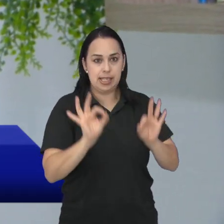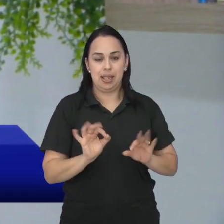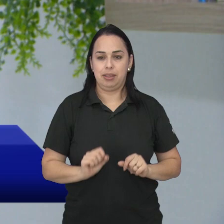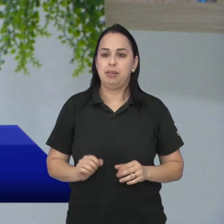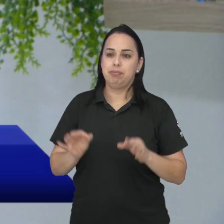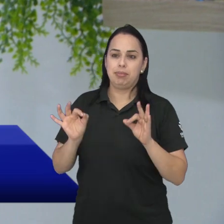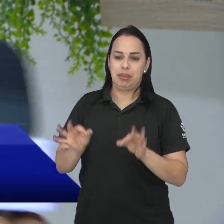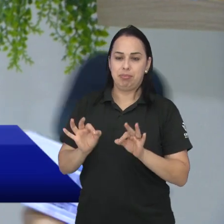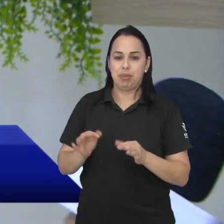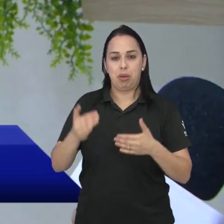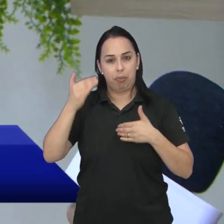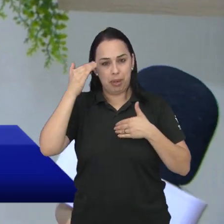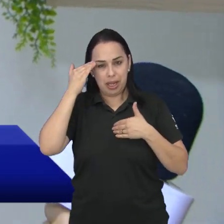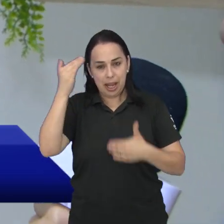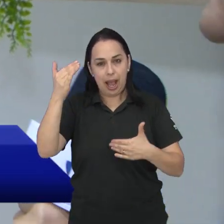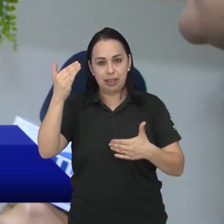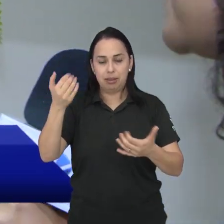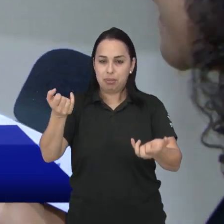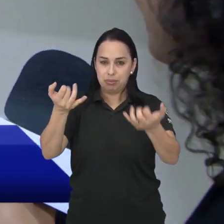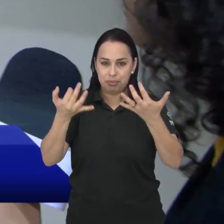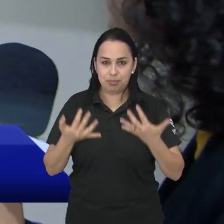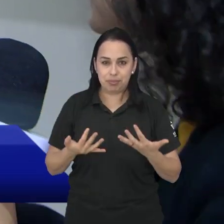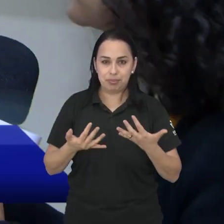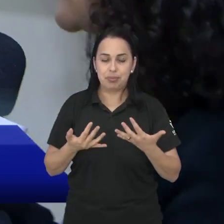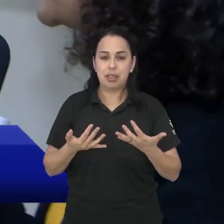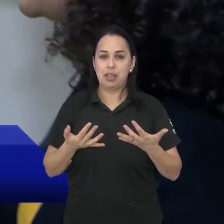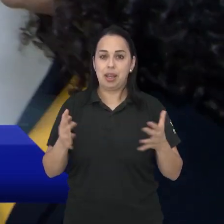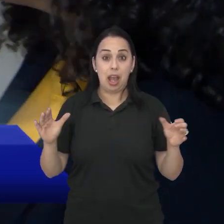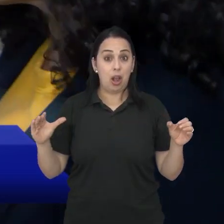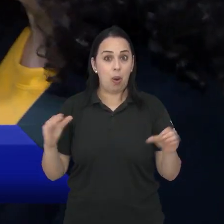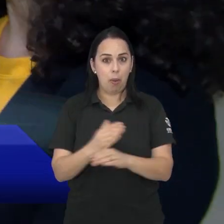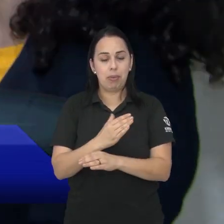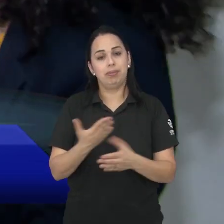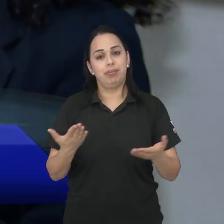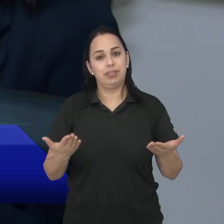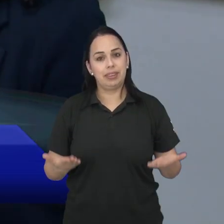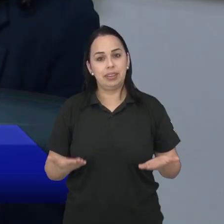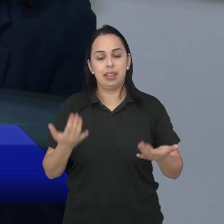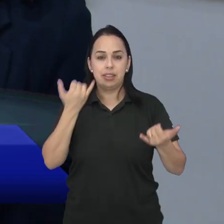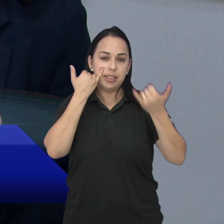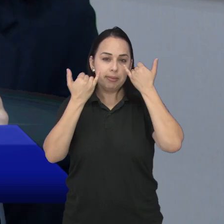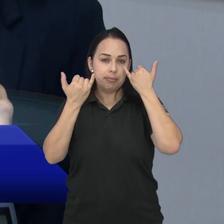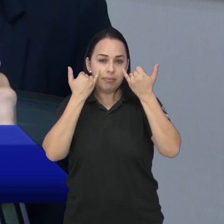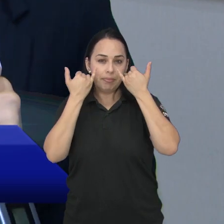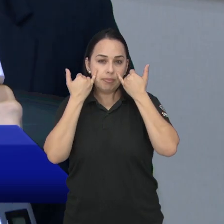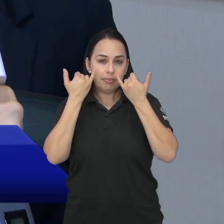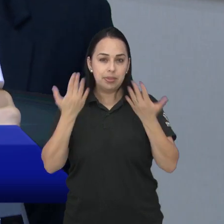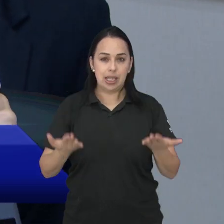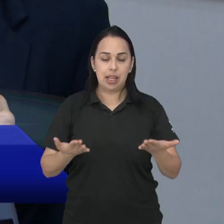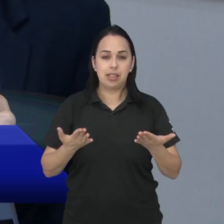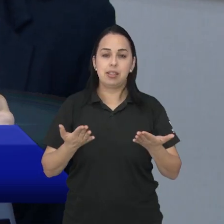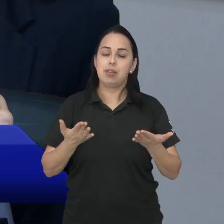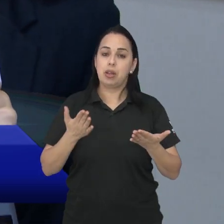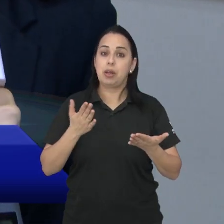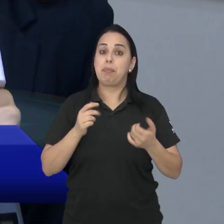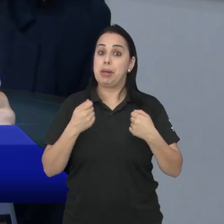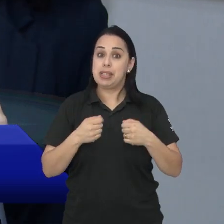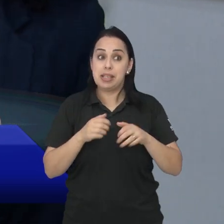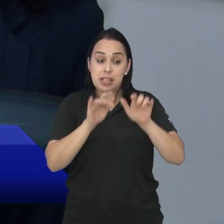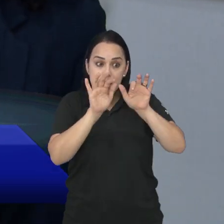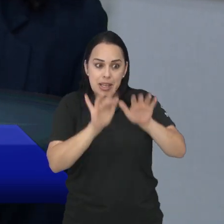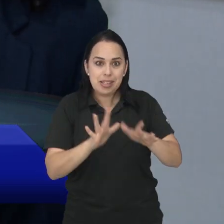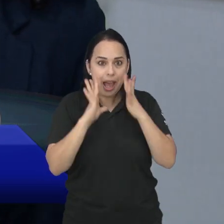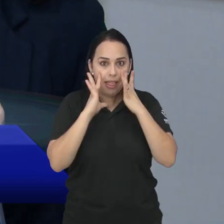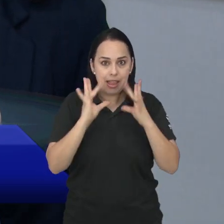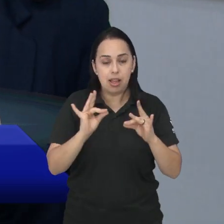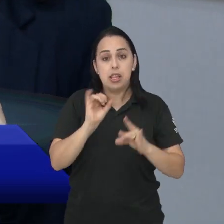primeiro momento. Perfeito, Janine, muito obrigada pela sua explicação muito completa. Pessoal, essas são as informações, então fica aí os